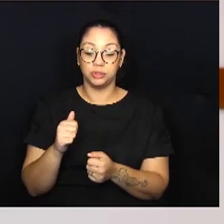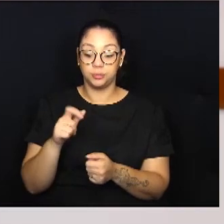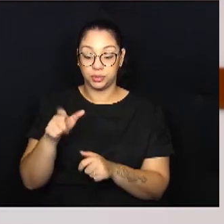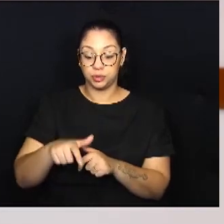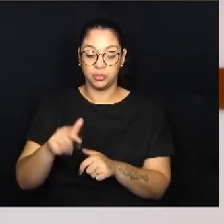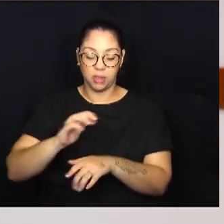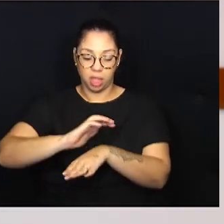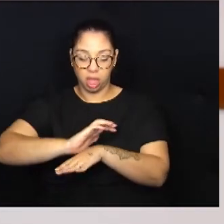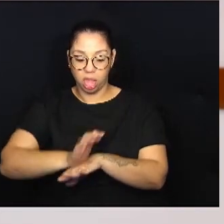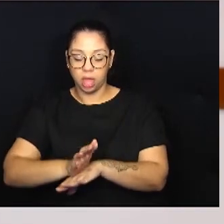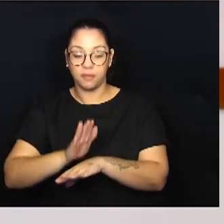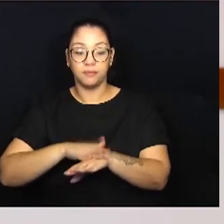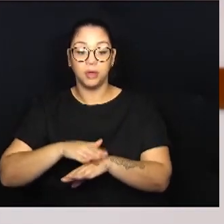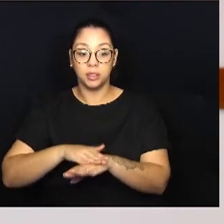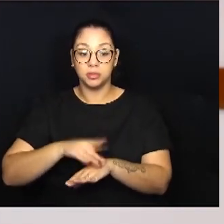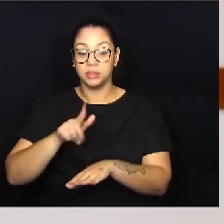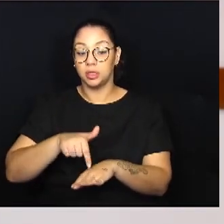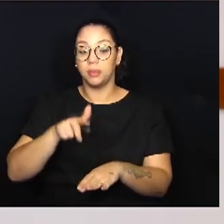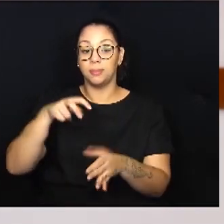de punição